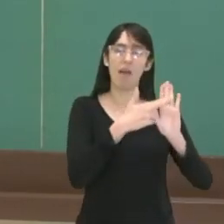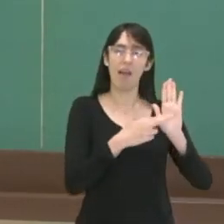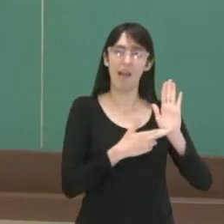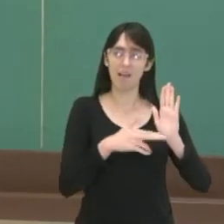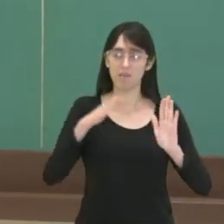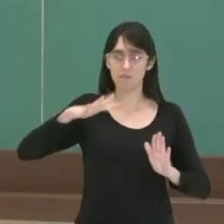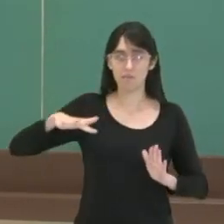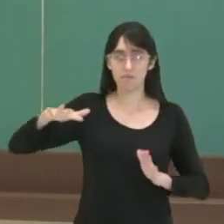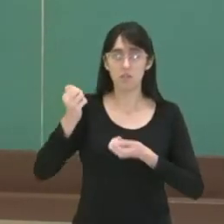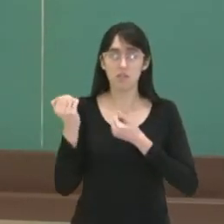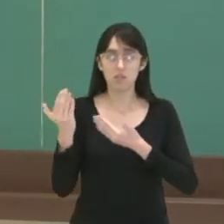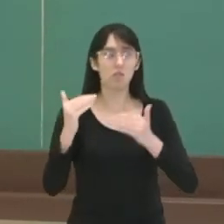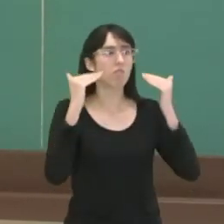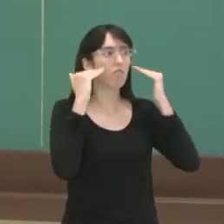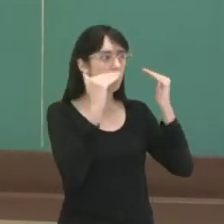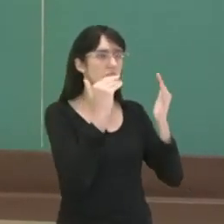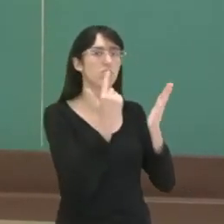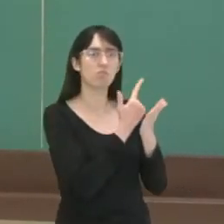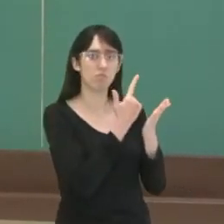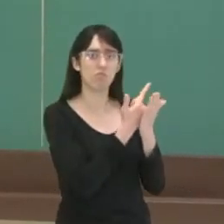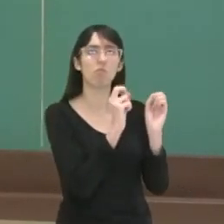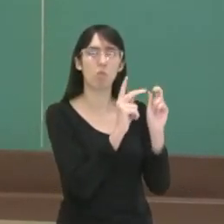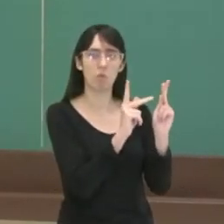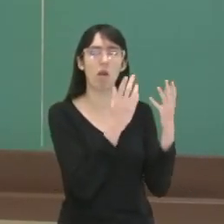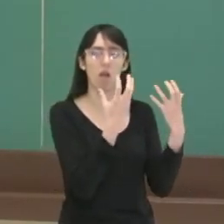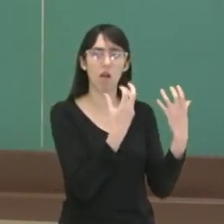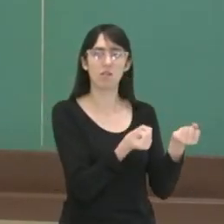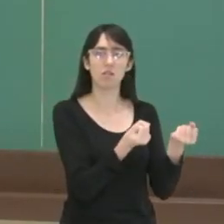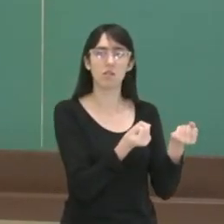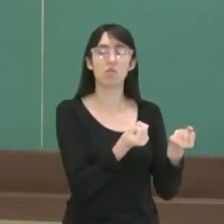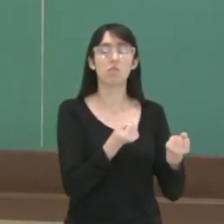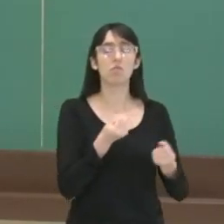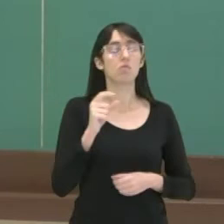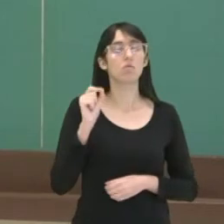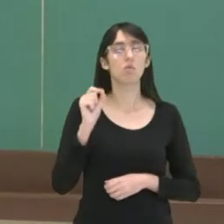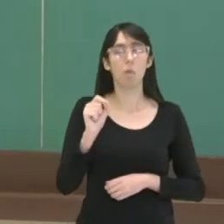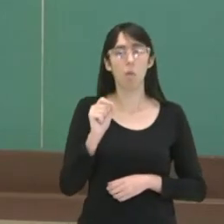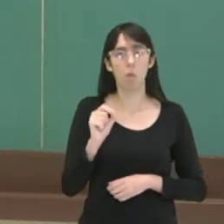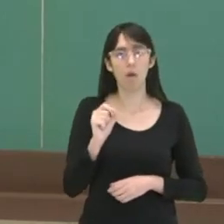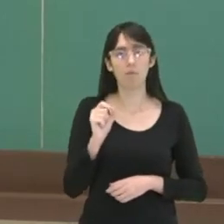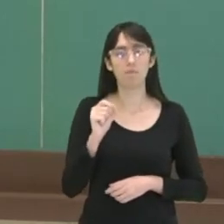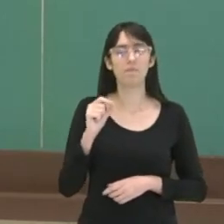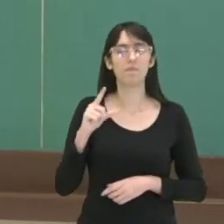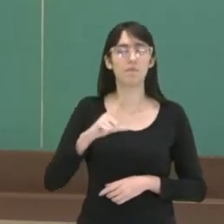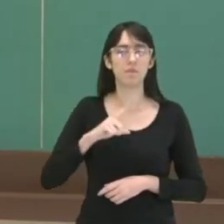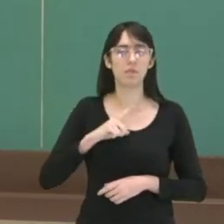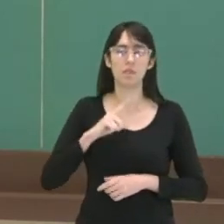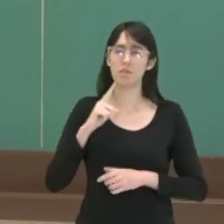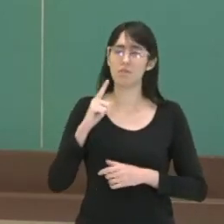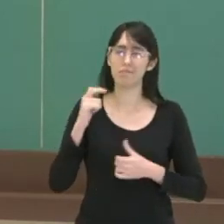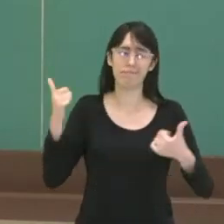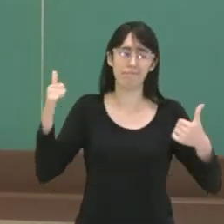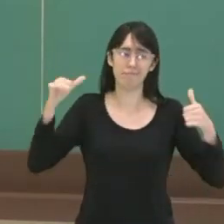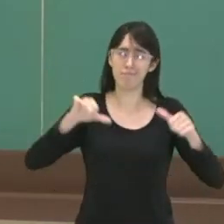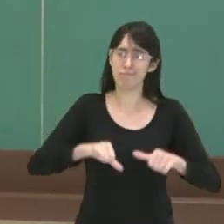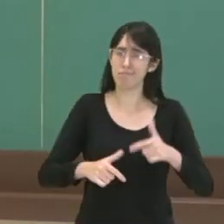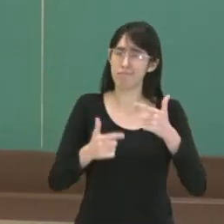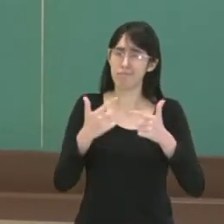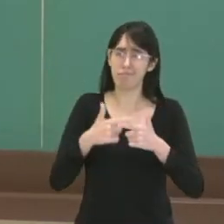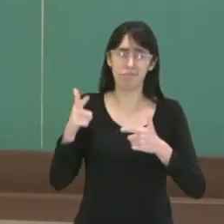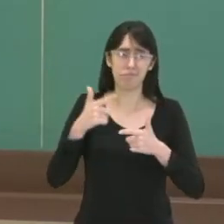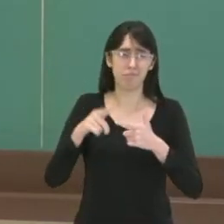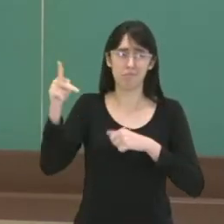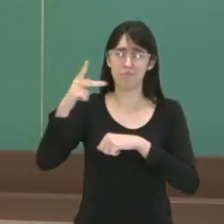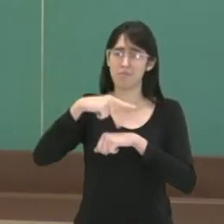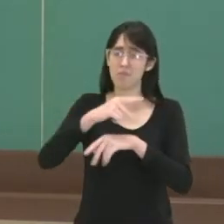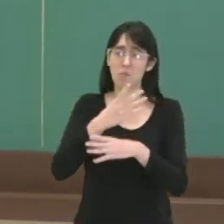maoísta segue esse livro, e acabam fazendo várias atrocidades no país, levando